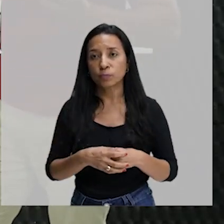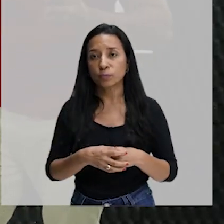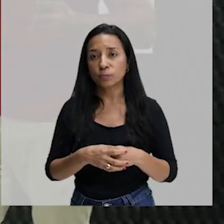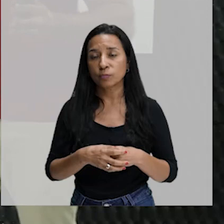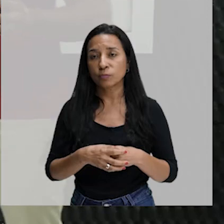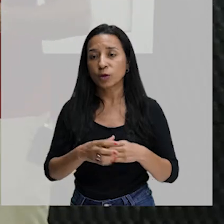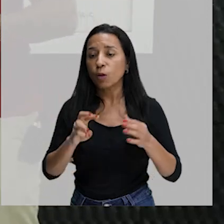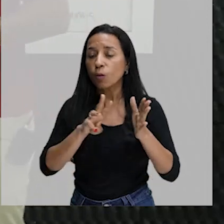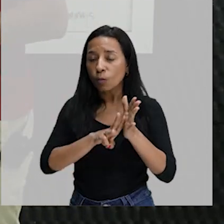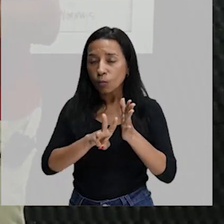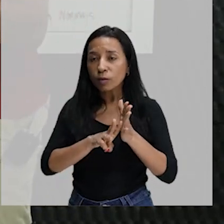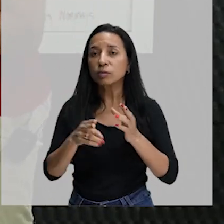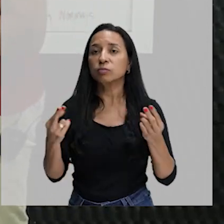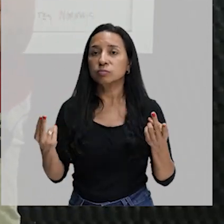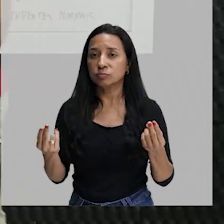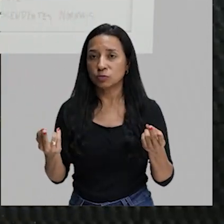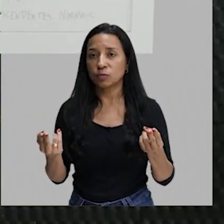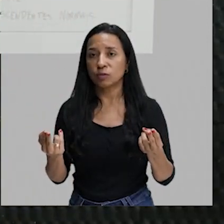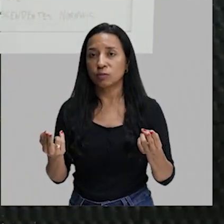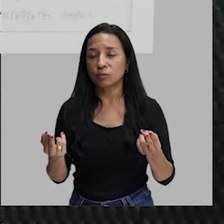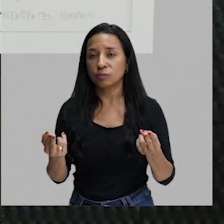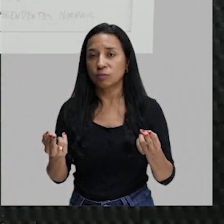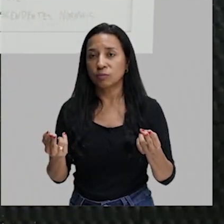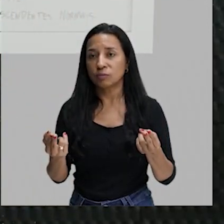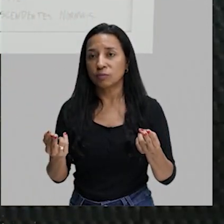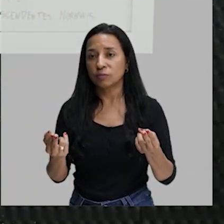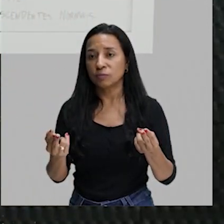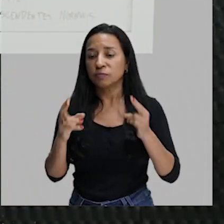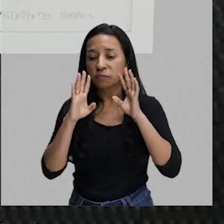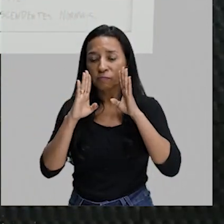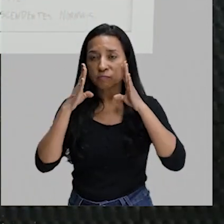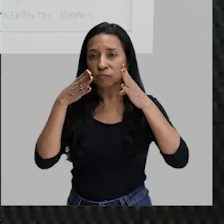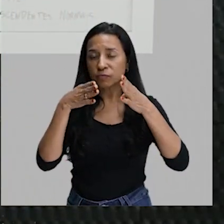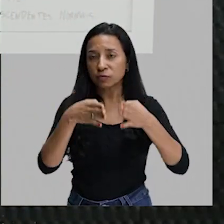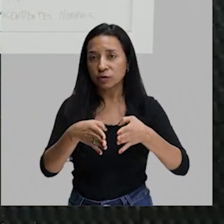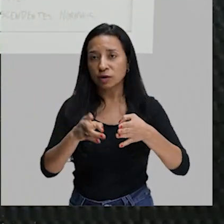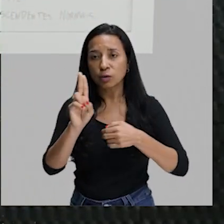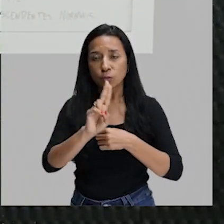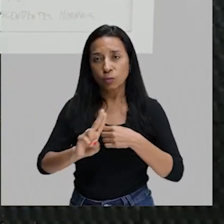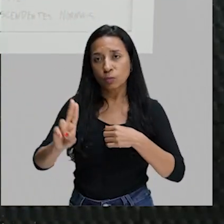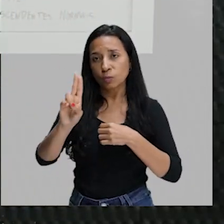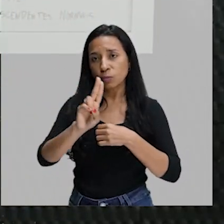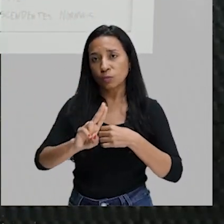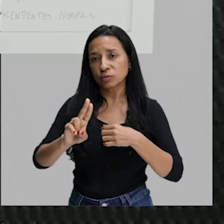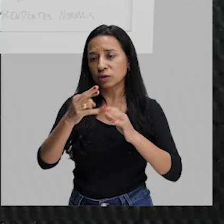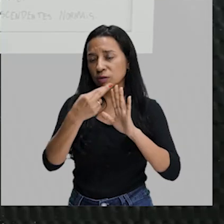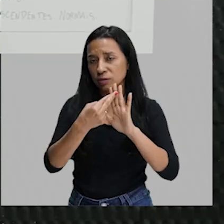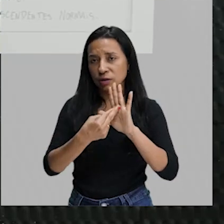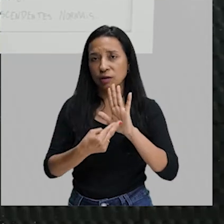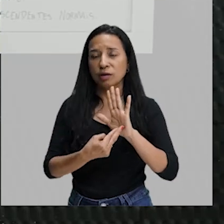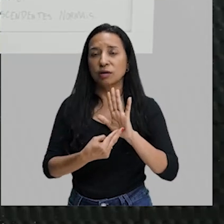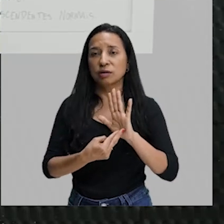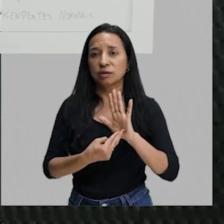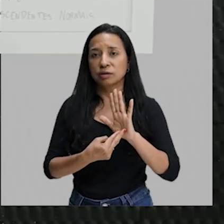método é o mesmo, tá? Você ficar ligado que a gente vai utilizar aquela mesma norma, saber primeiro se a característica